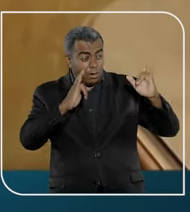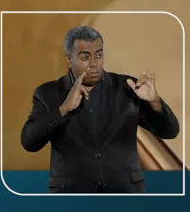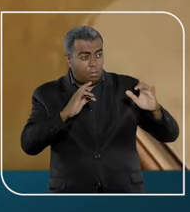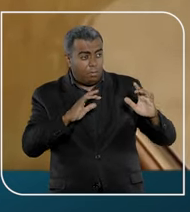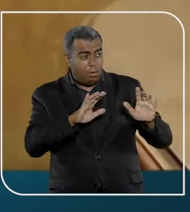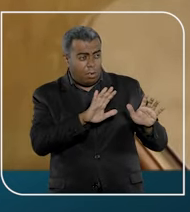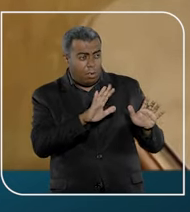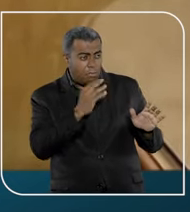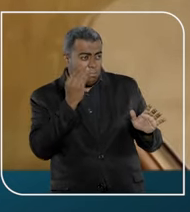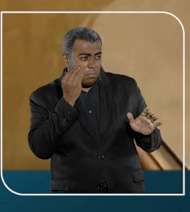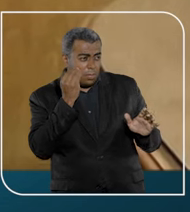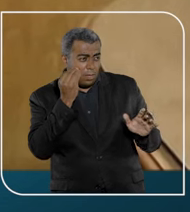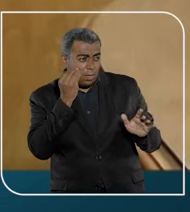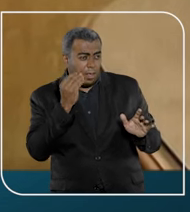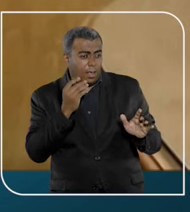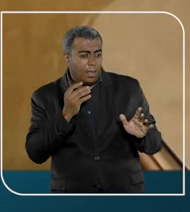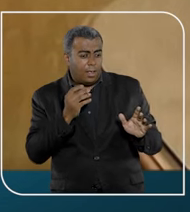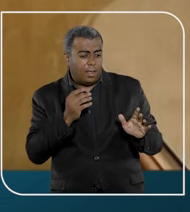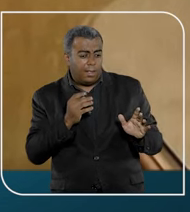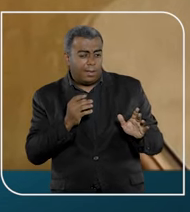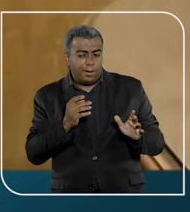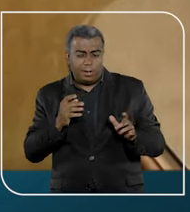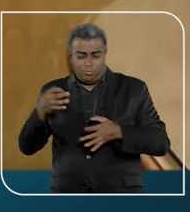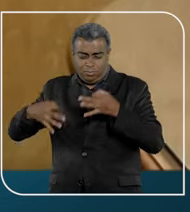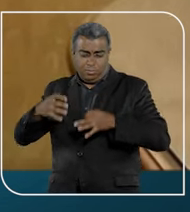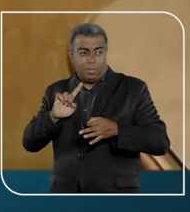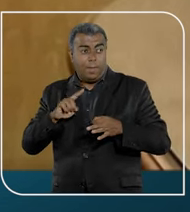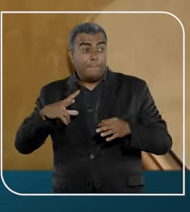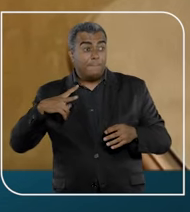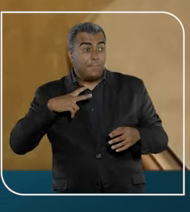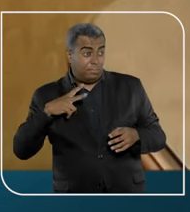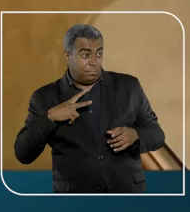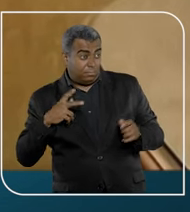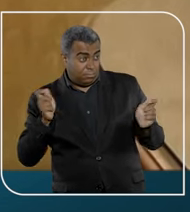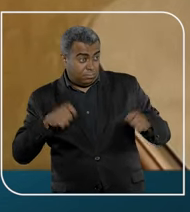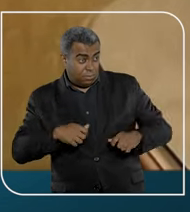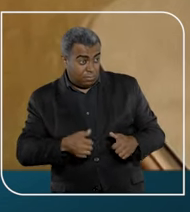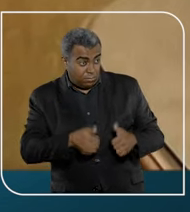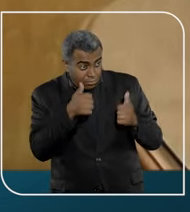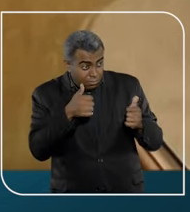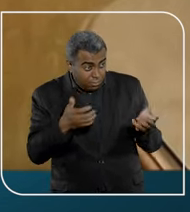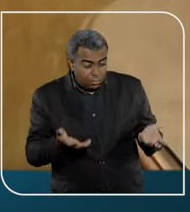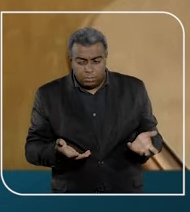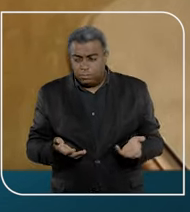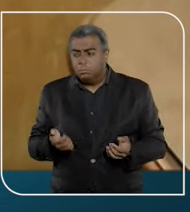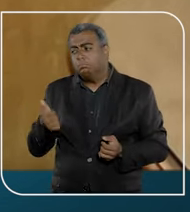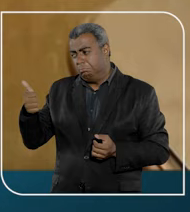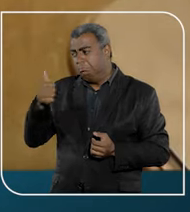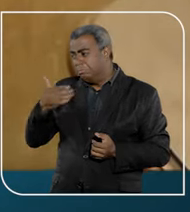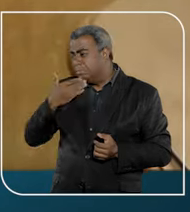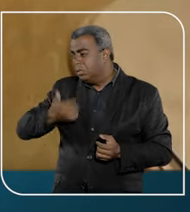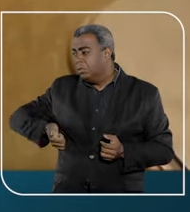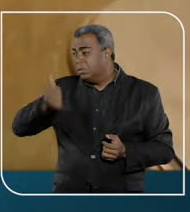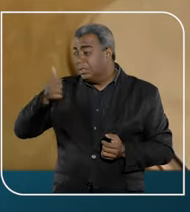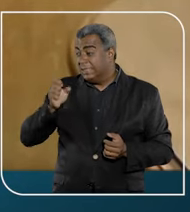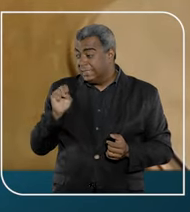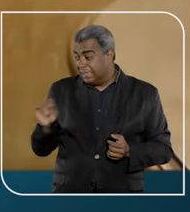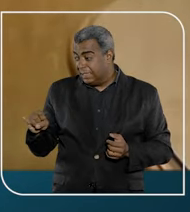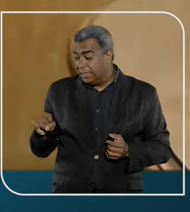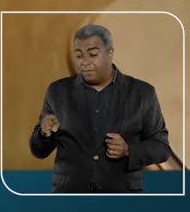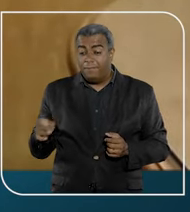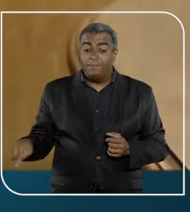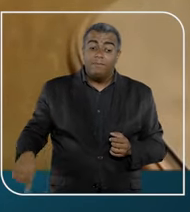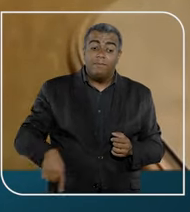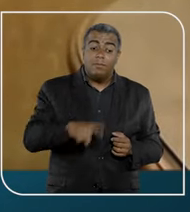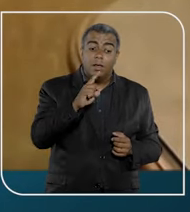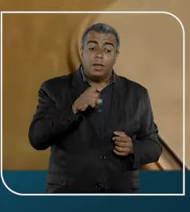imóvel. Vamos fazer alienação por iniciativa particular? Eu falei: eu prefiro.